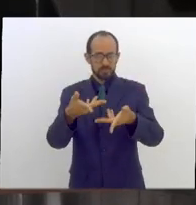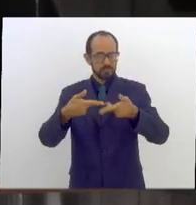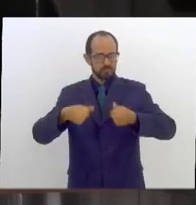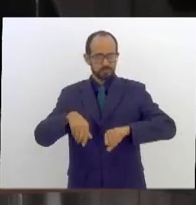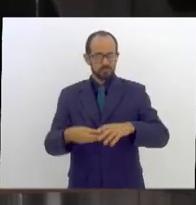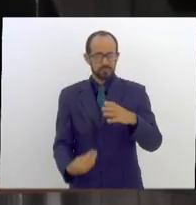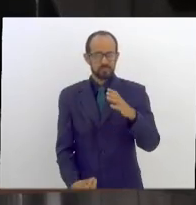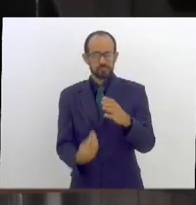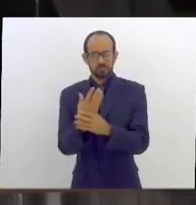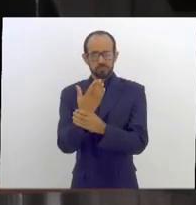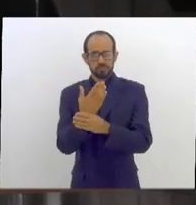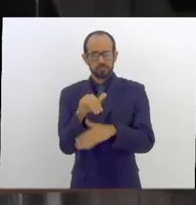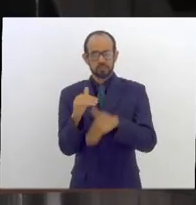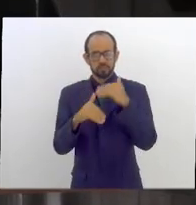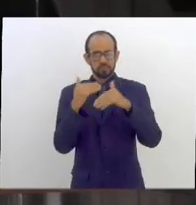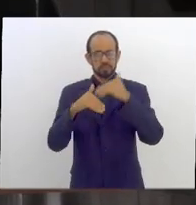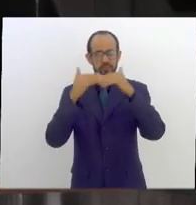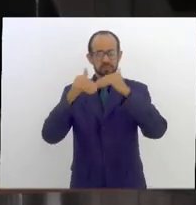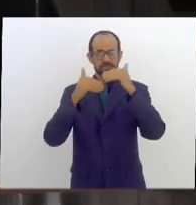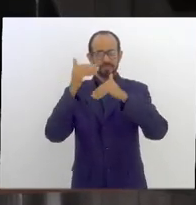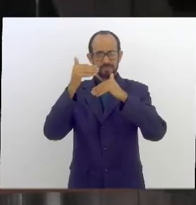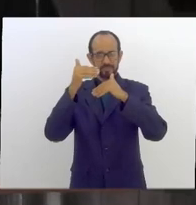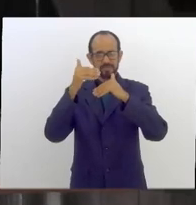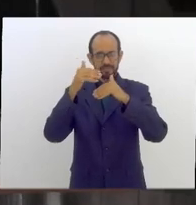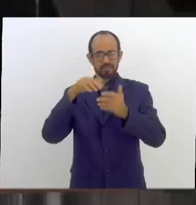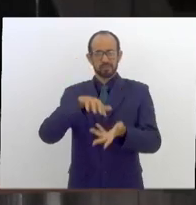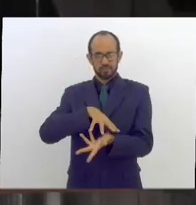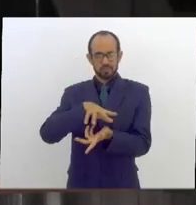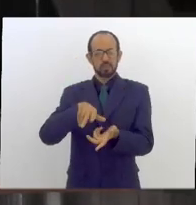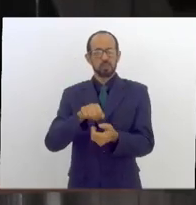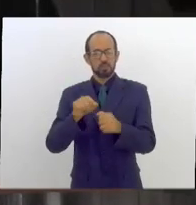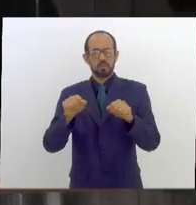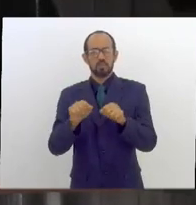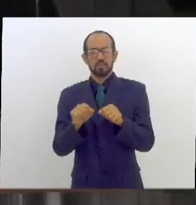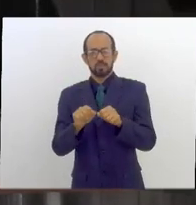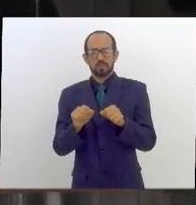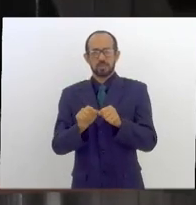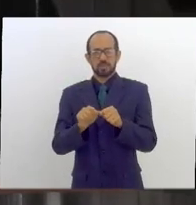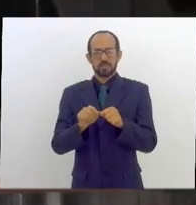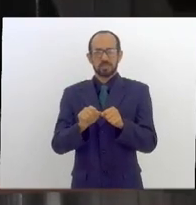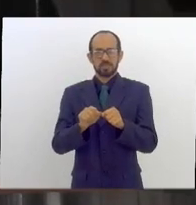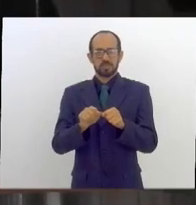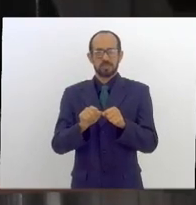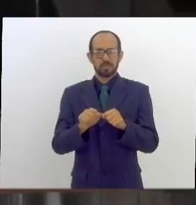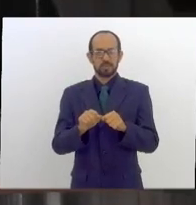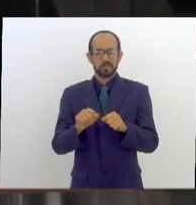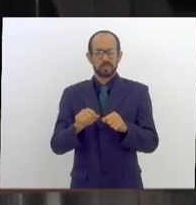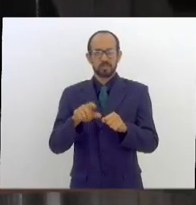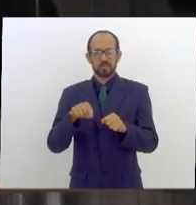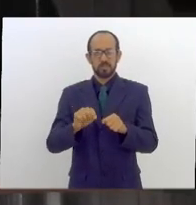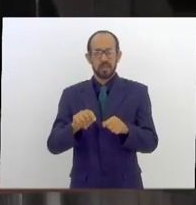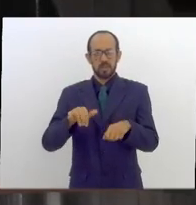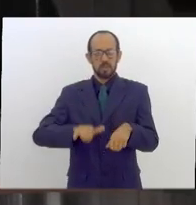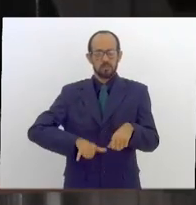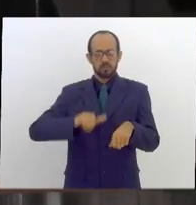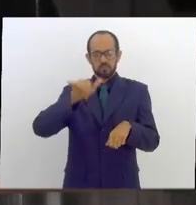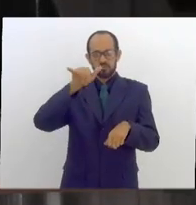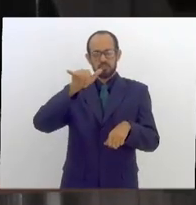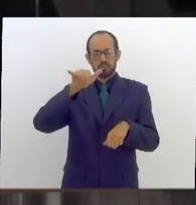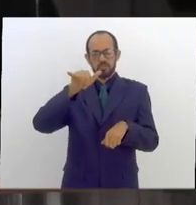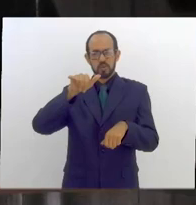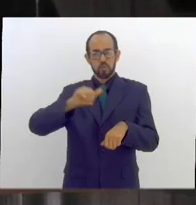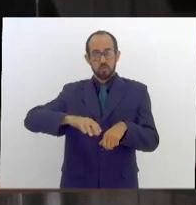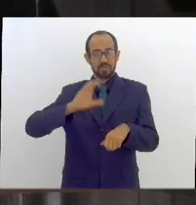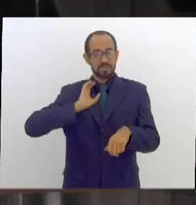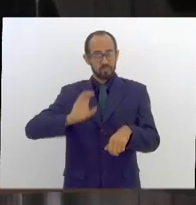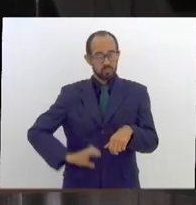dos maiores avanços que o mundo pôde empreender com a evolução da aviação civil e militar,